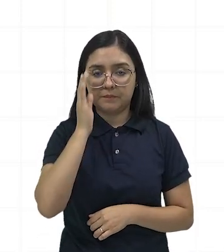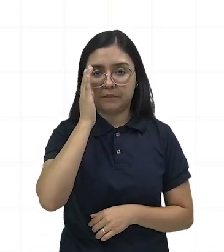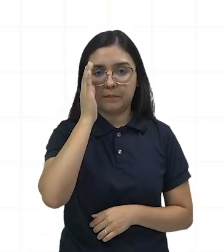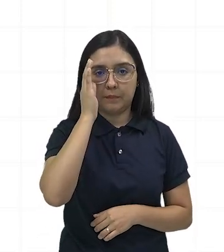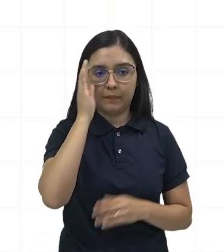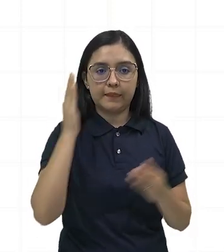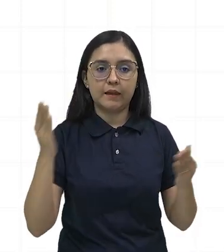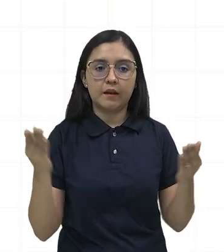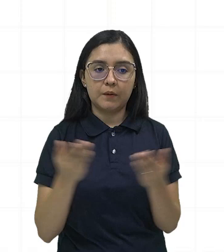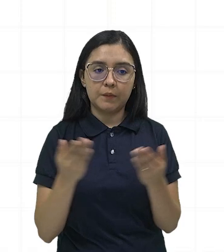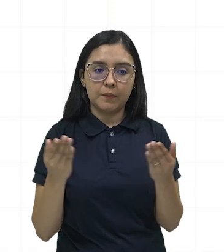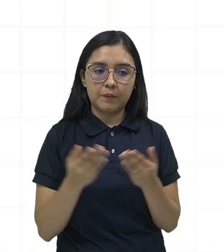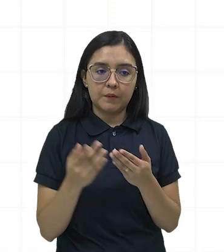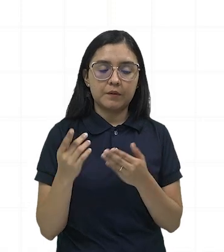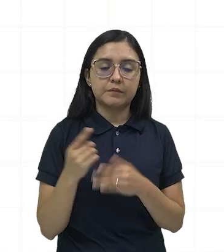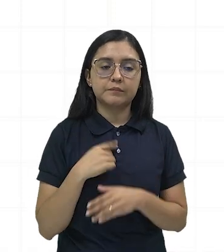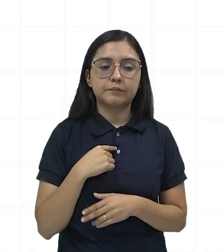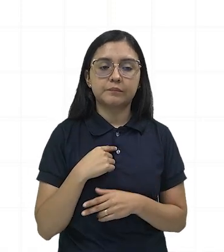Agora, nesse aqui,